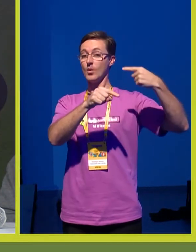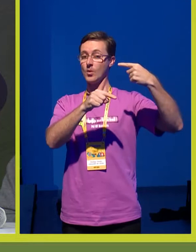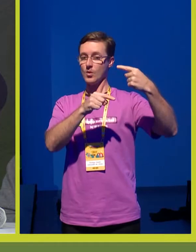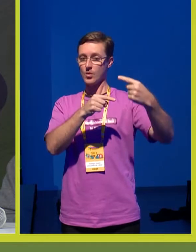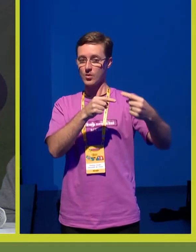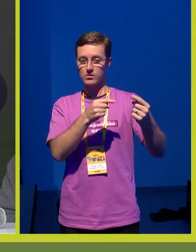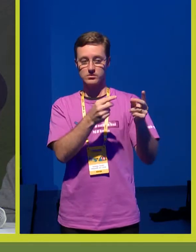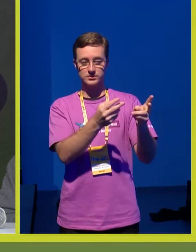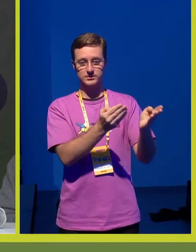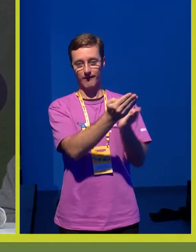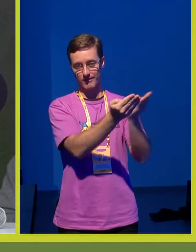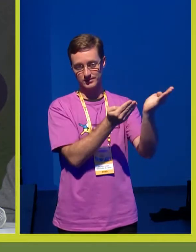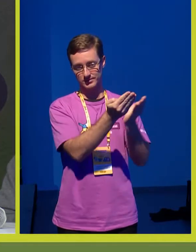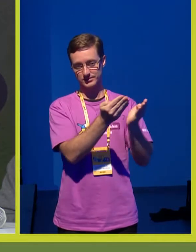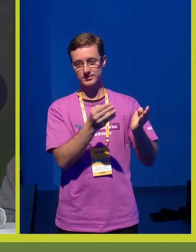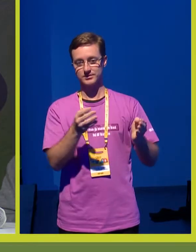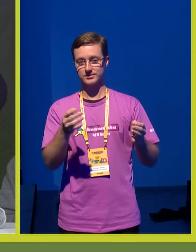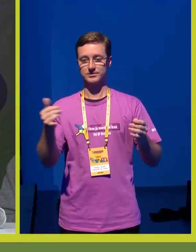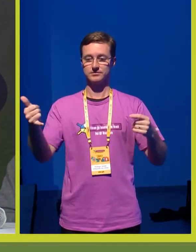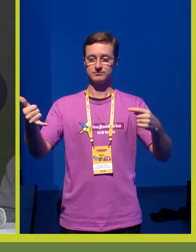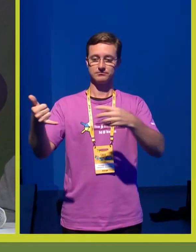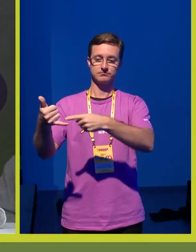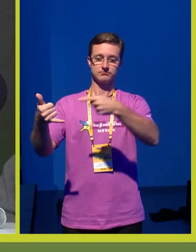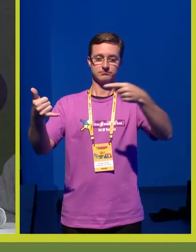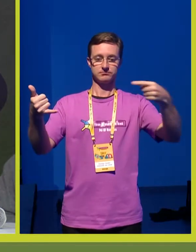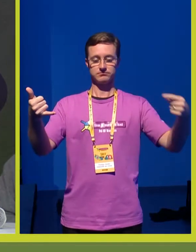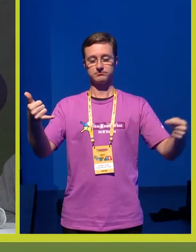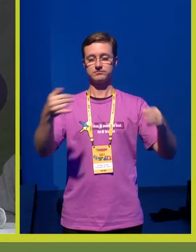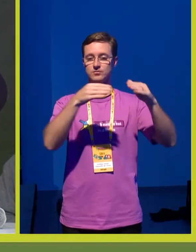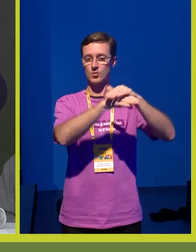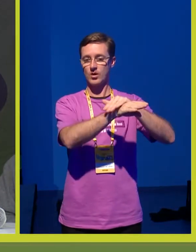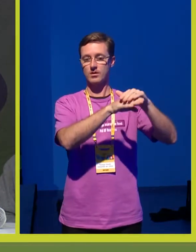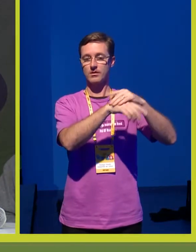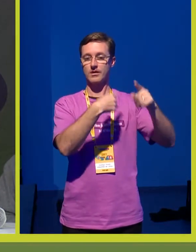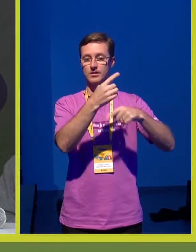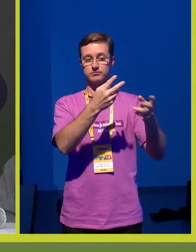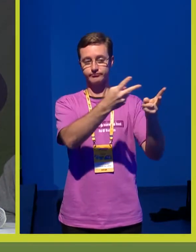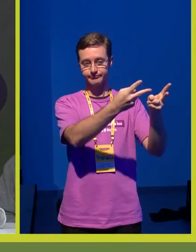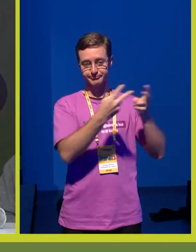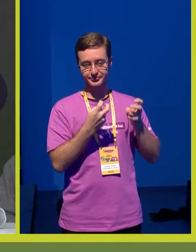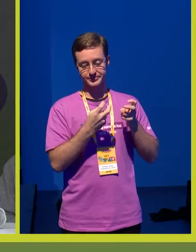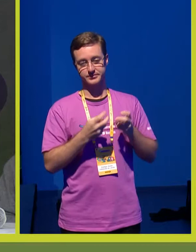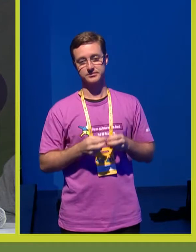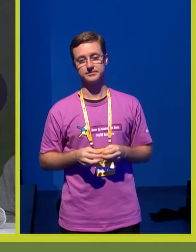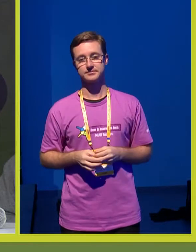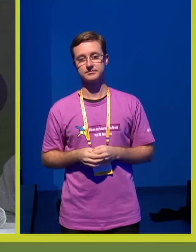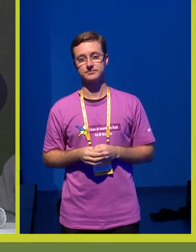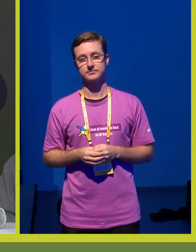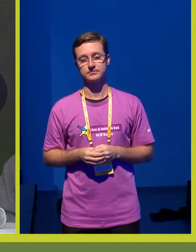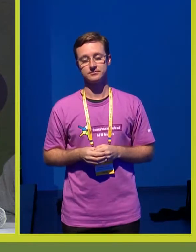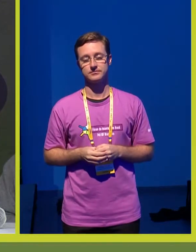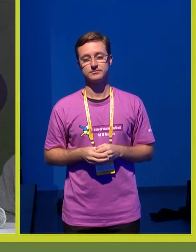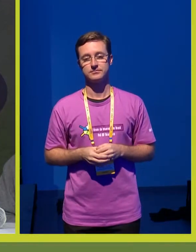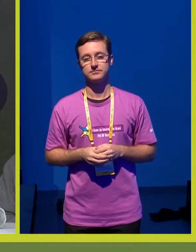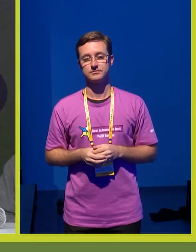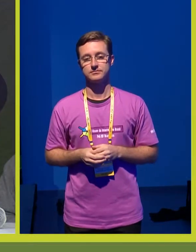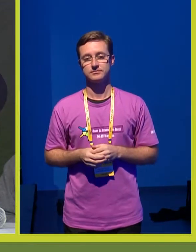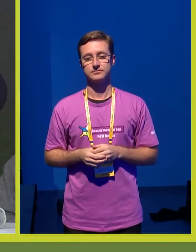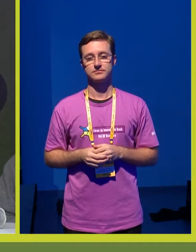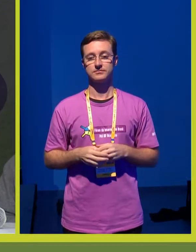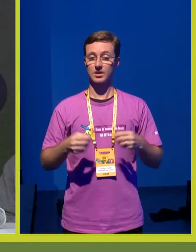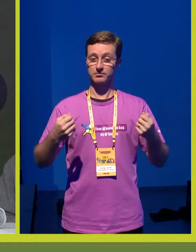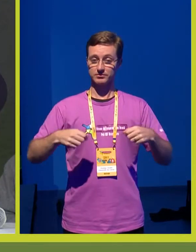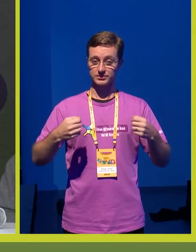vai se não for produzida já com o dispositivo que hoje em dia não acontece vai ter que ser